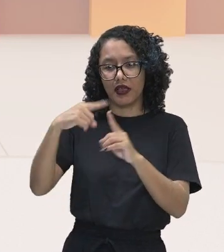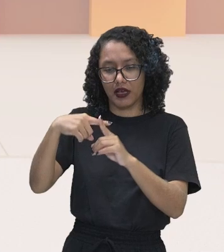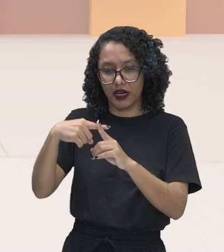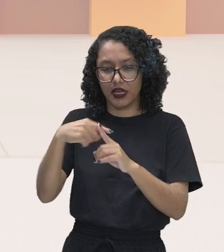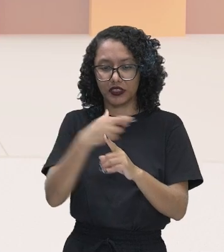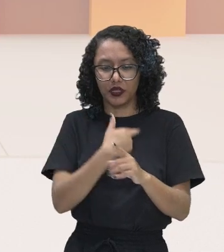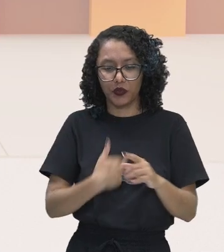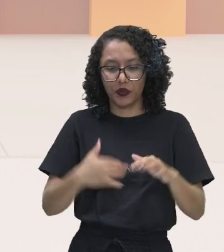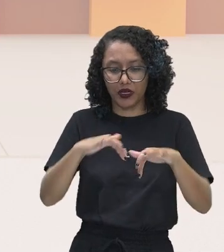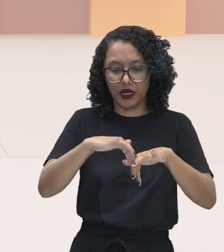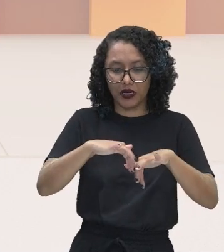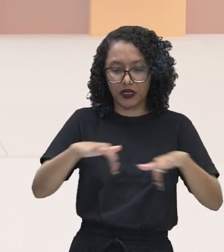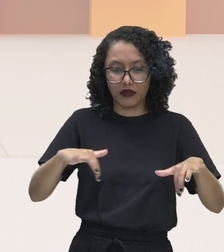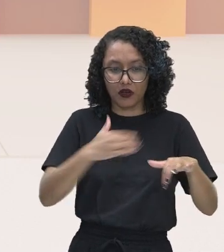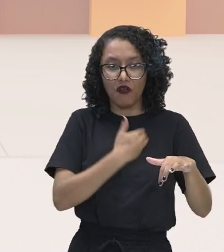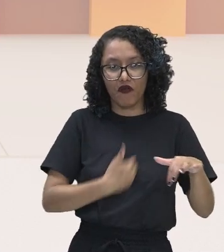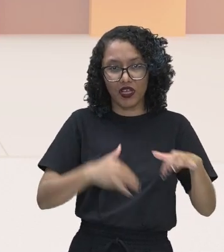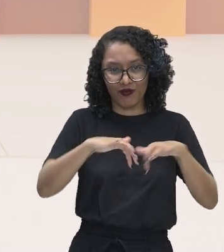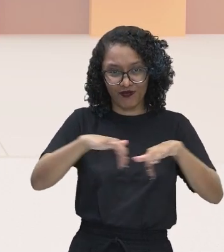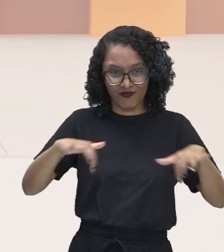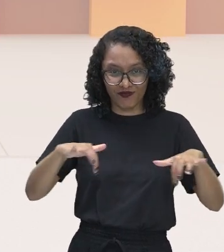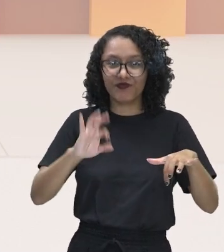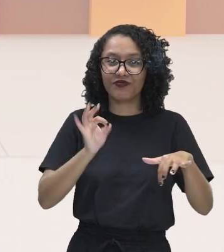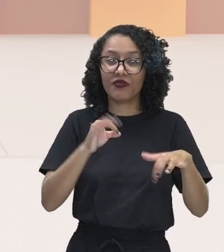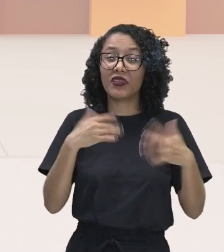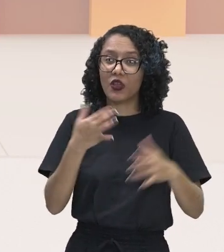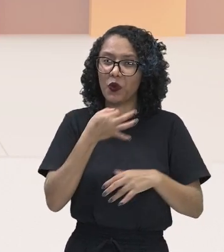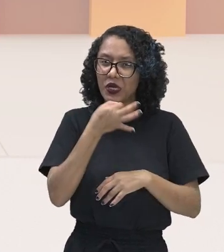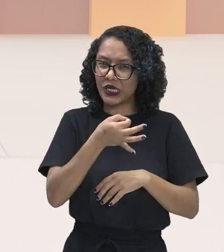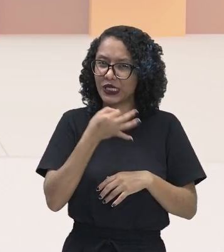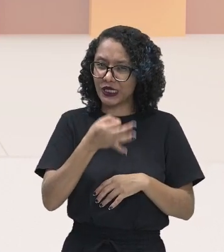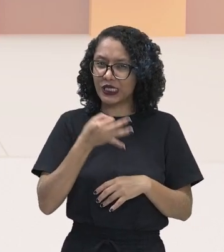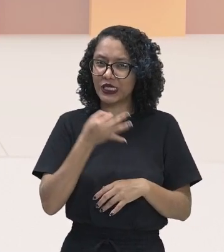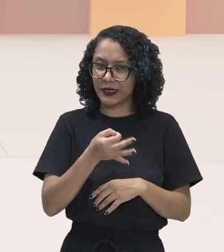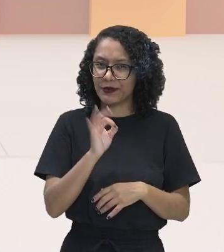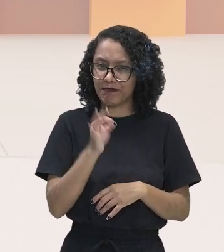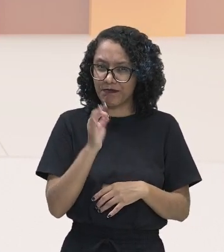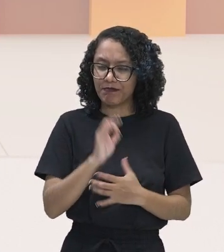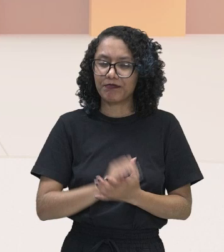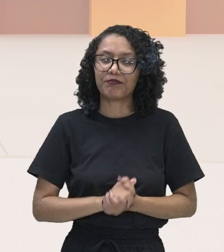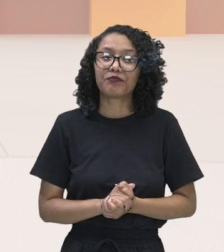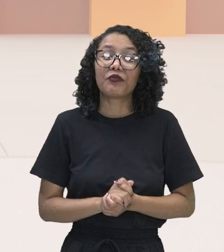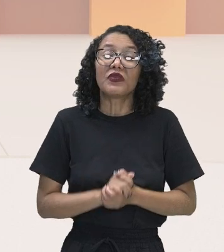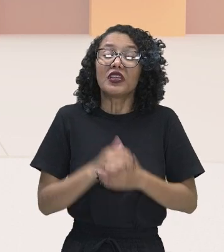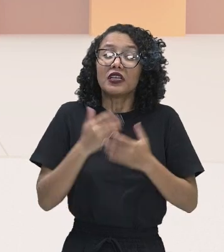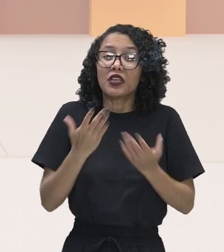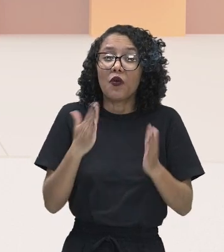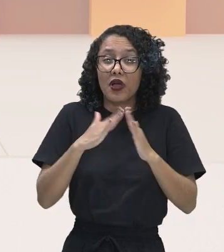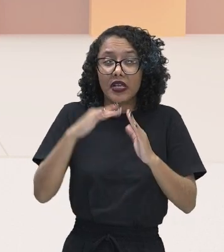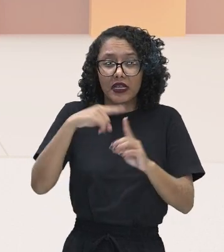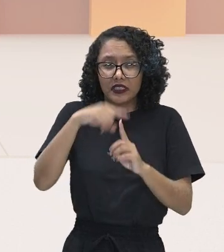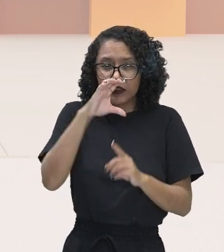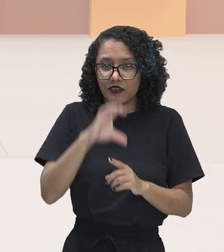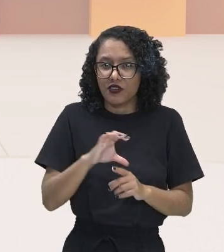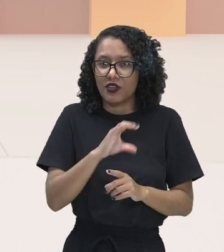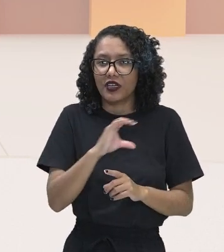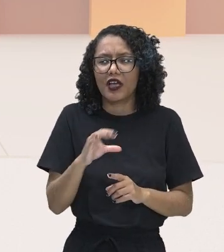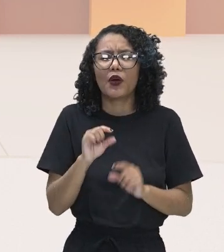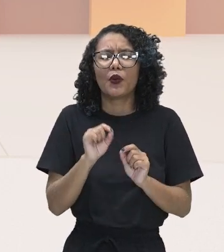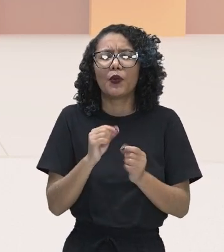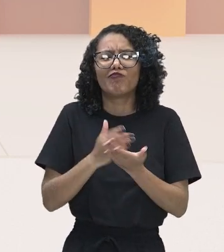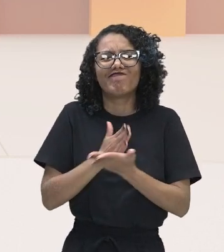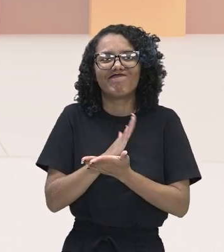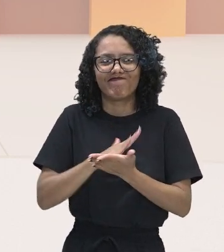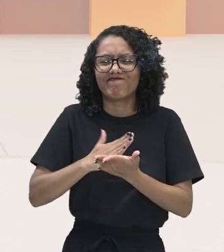e o Estado, então eles vão criticar bastante isso. E a Igreja Católica, ela vai se incomodar porque ela vai perder